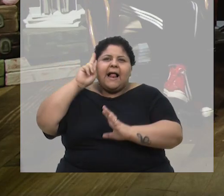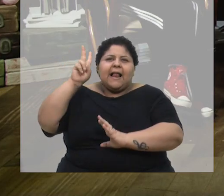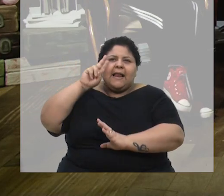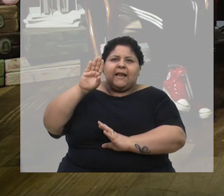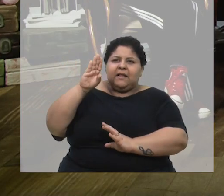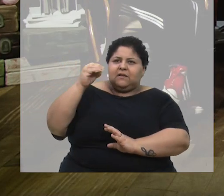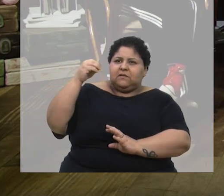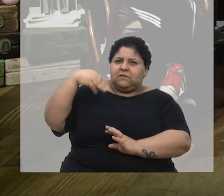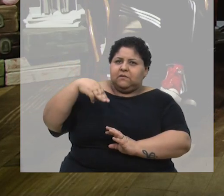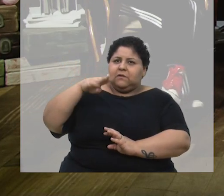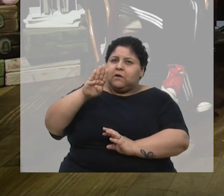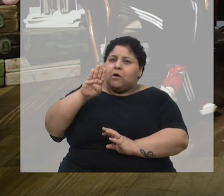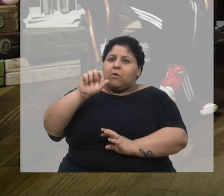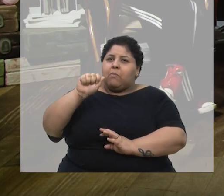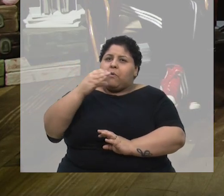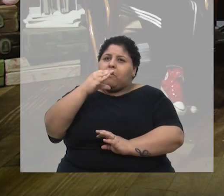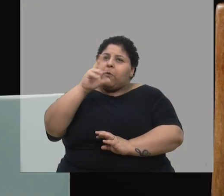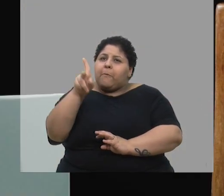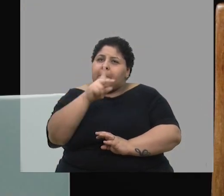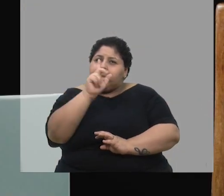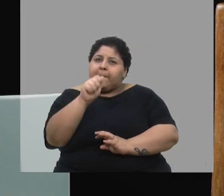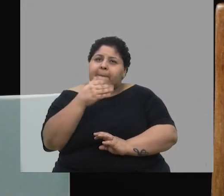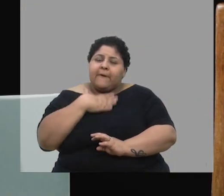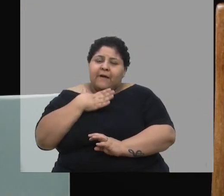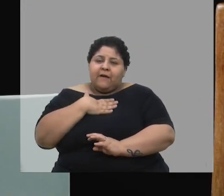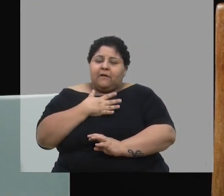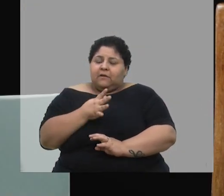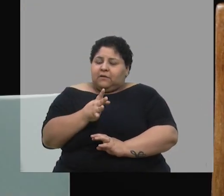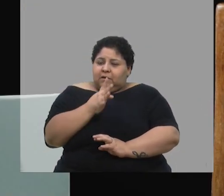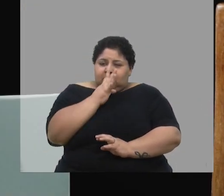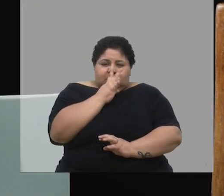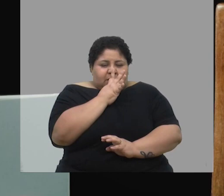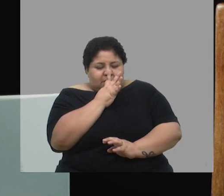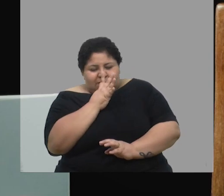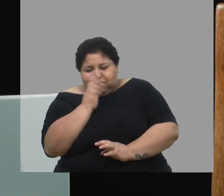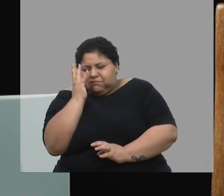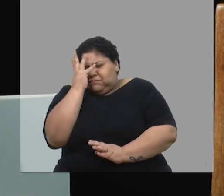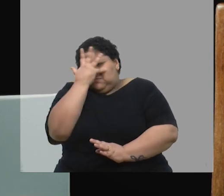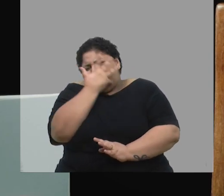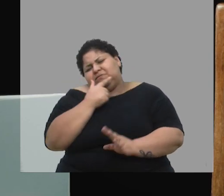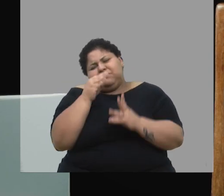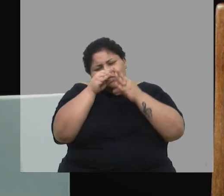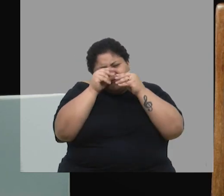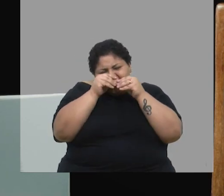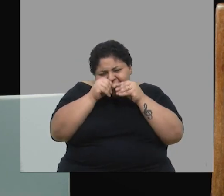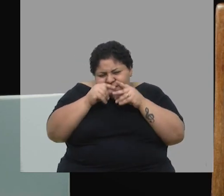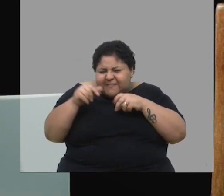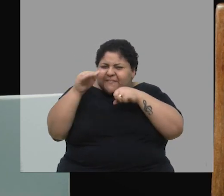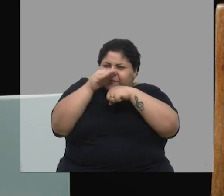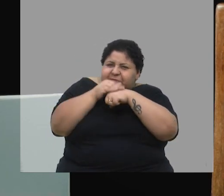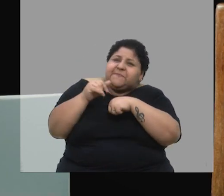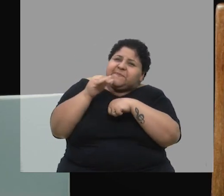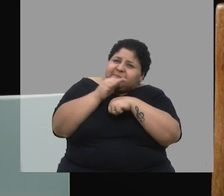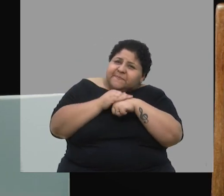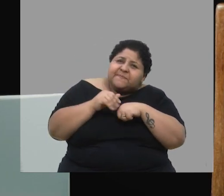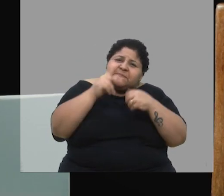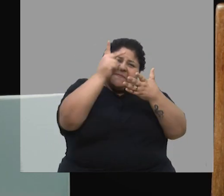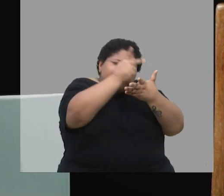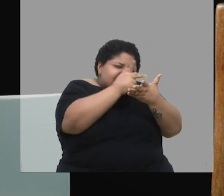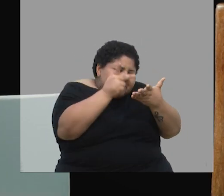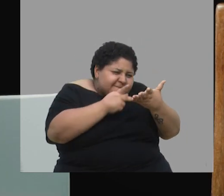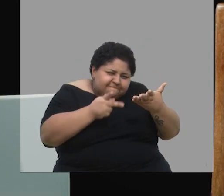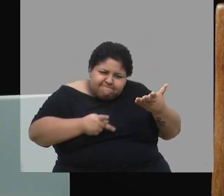da Bombacha. Eu já contei A Lenda da Bombacha. Tá no meu repertório. E eu fiquei encantada, assim, pela delicadeza,